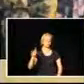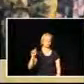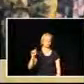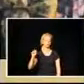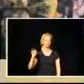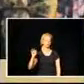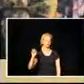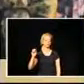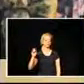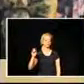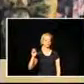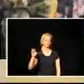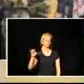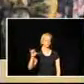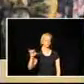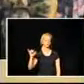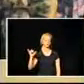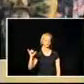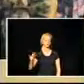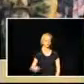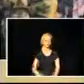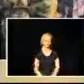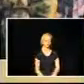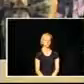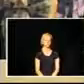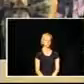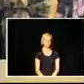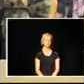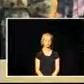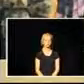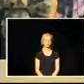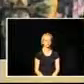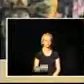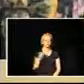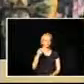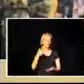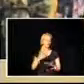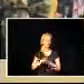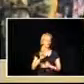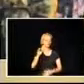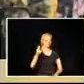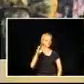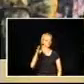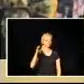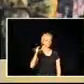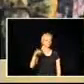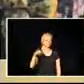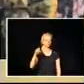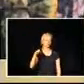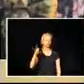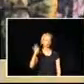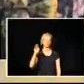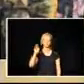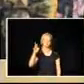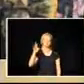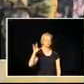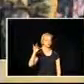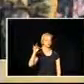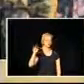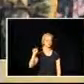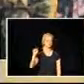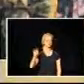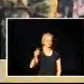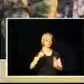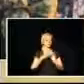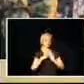Segundo, as despesas decorrentes com a execução da presente lei onerarão a verba orçamentária própria, se suplementada, se necessário. E terceiro, esta lei entra